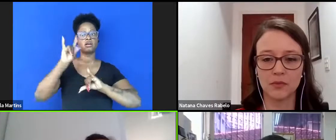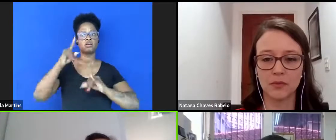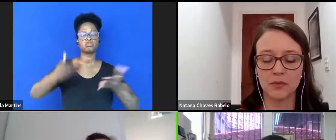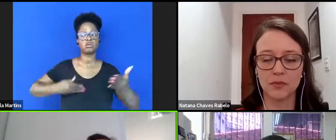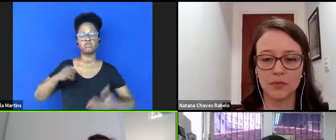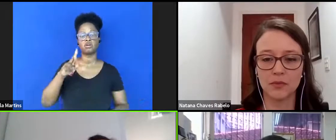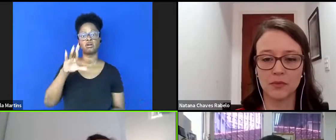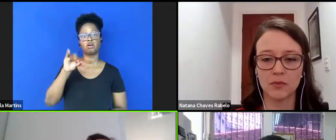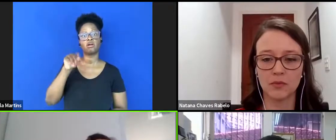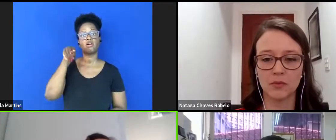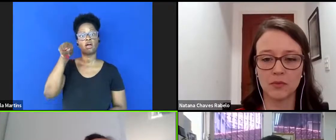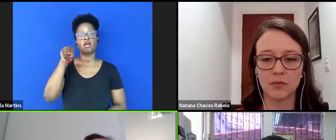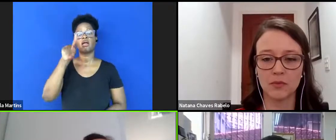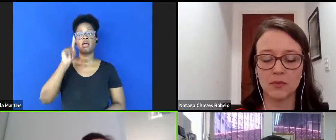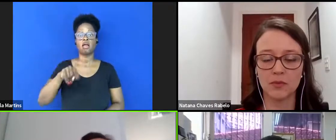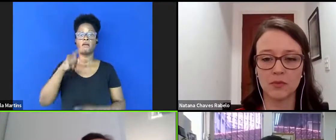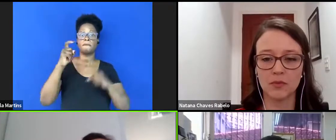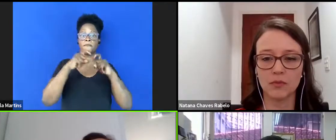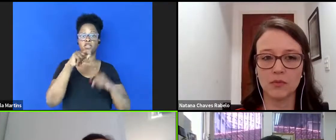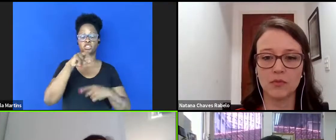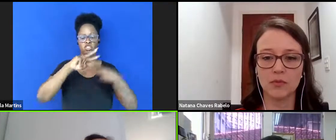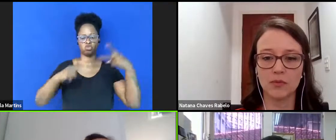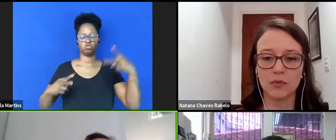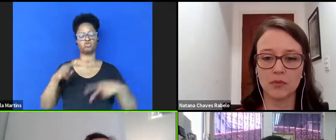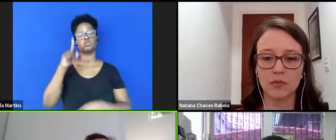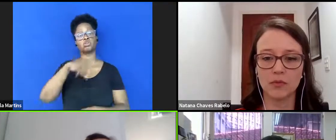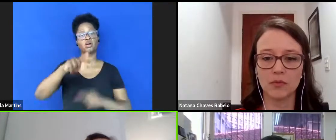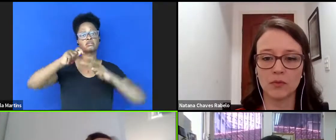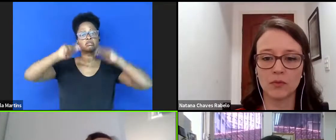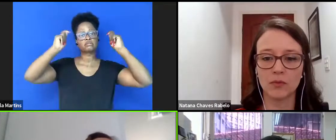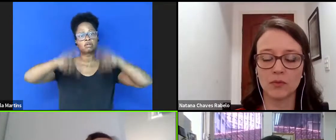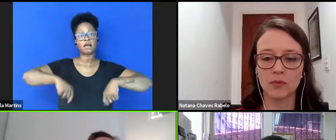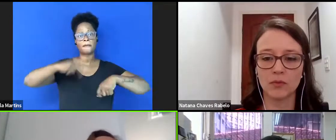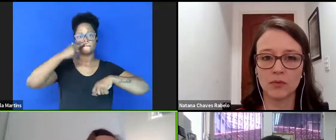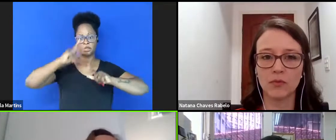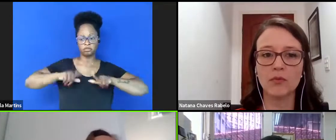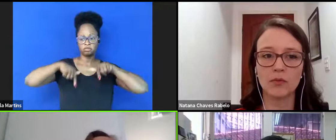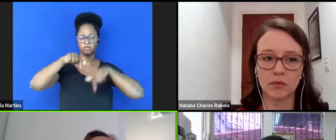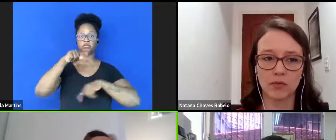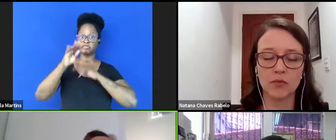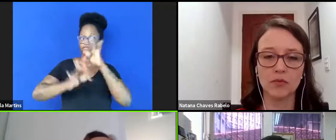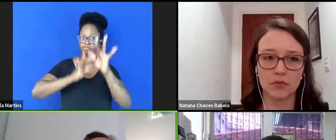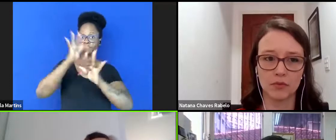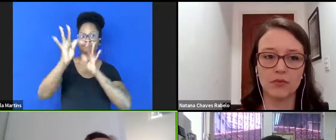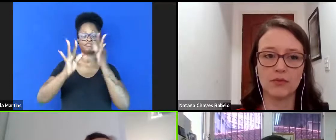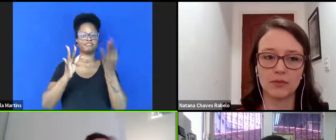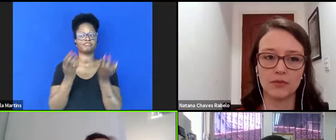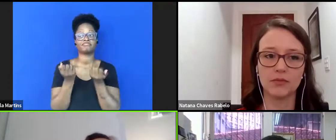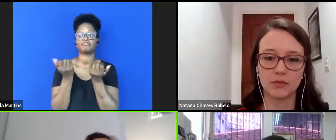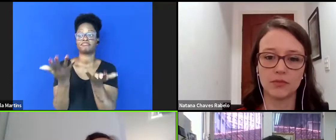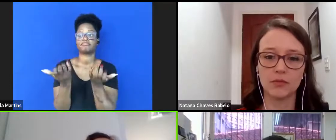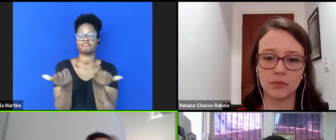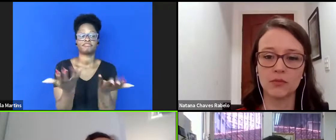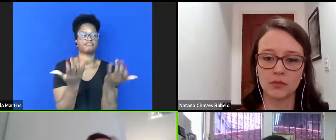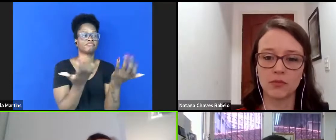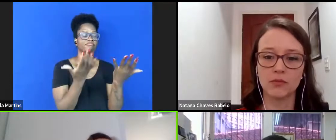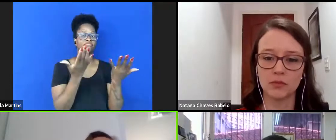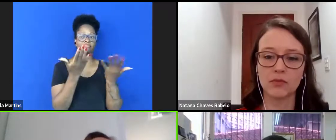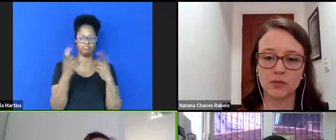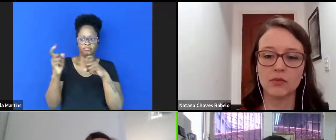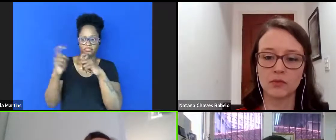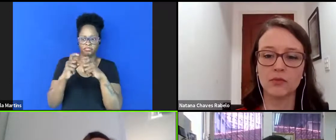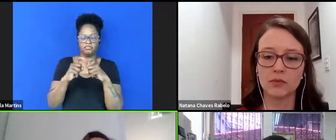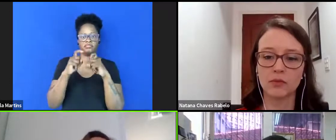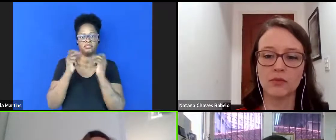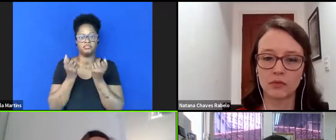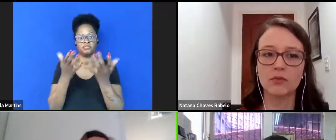no laboratório de medicina genômica, a gente poder implantar essa tecnologia e oferecer medicina de precisão para os